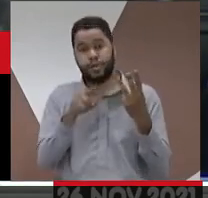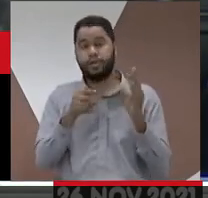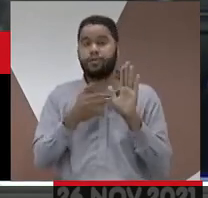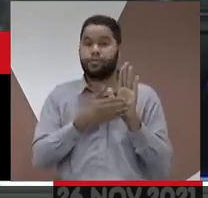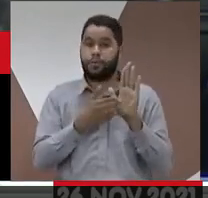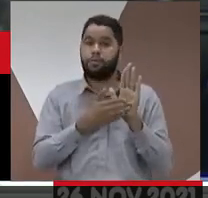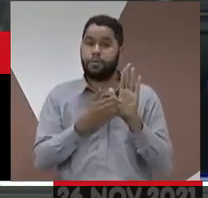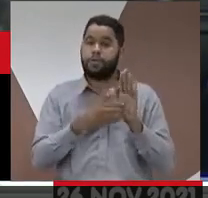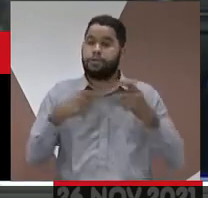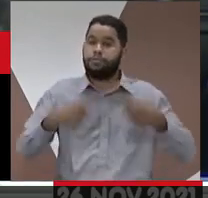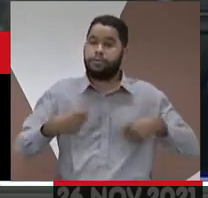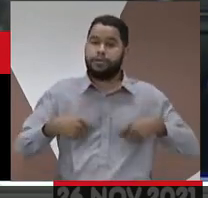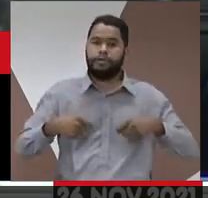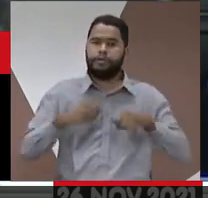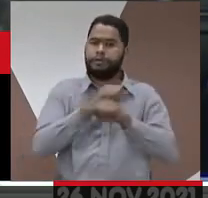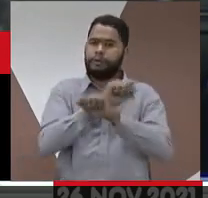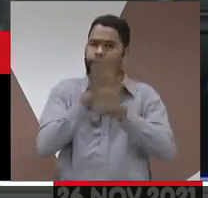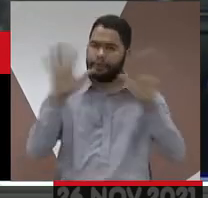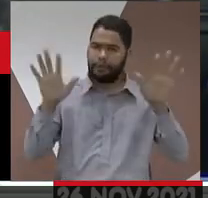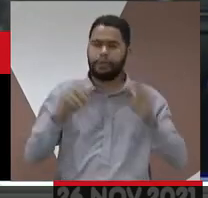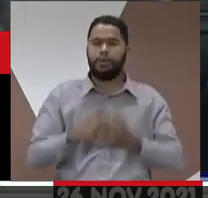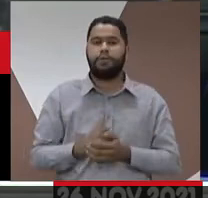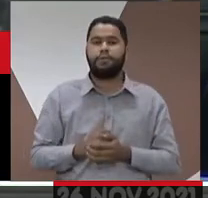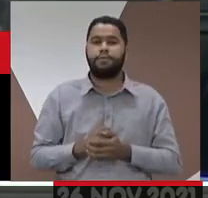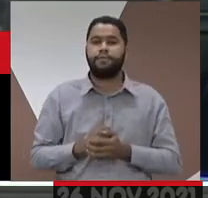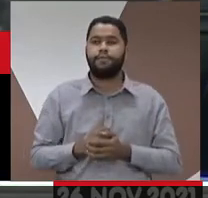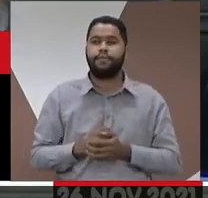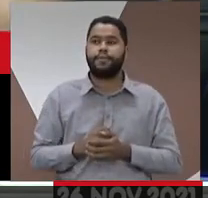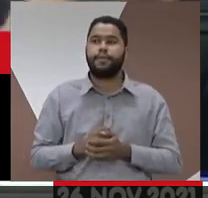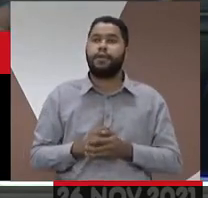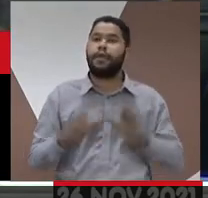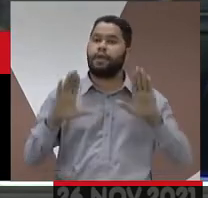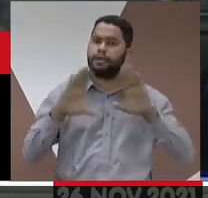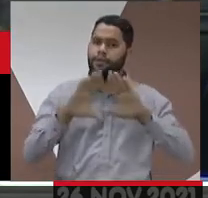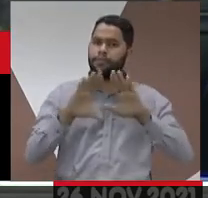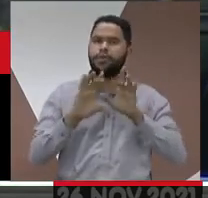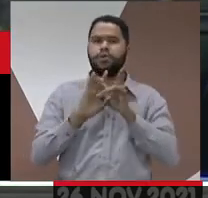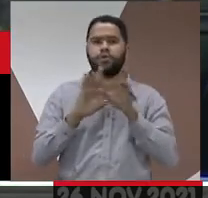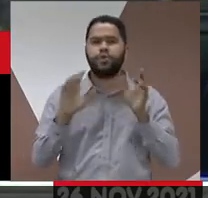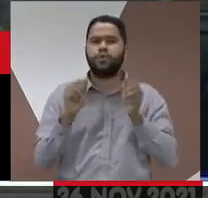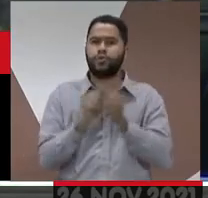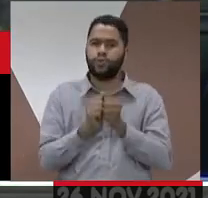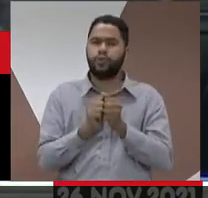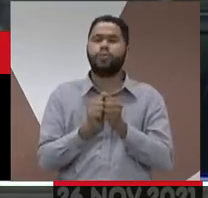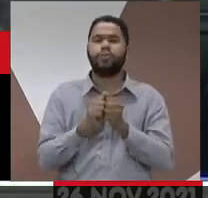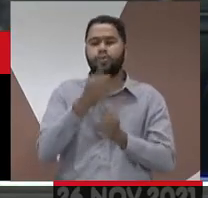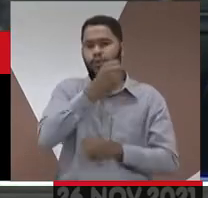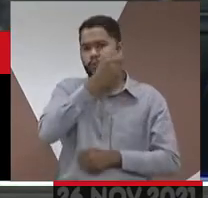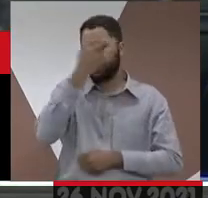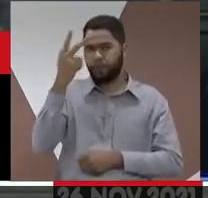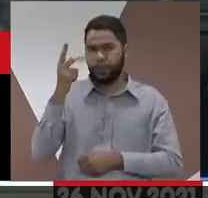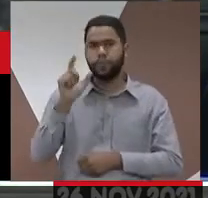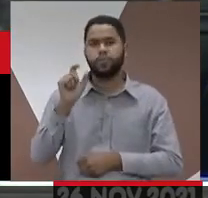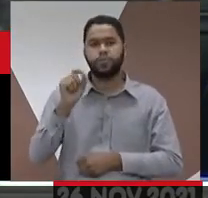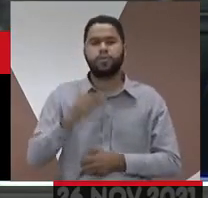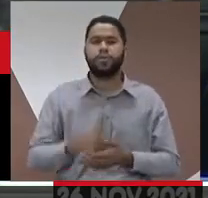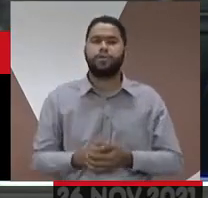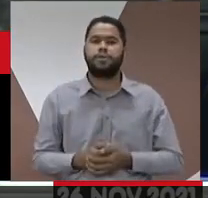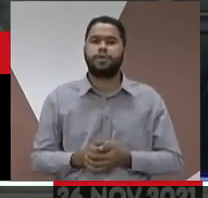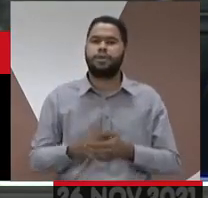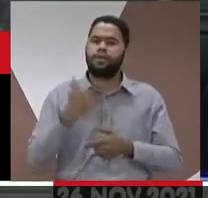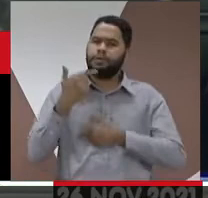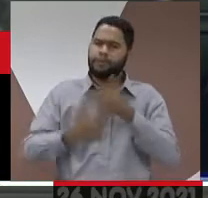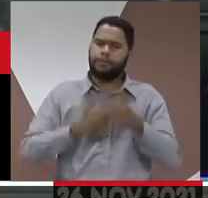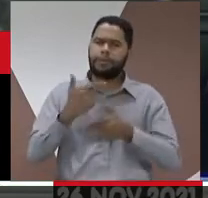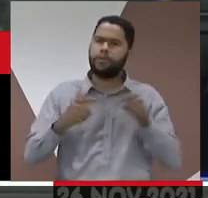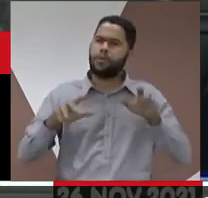elas precisam ser clareadas. A Assembleia se dispõe, juntamente com as prefeituras, de fazer um grande